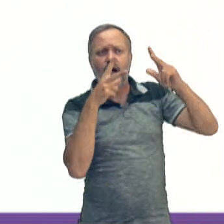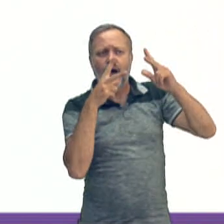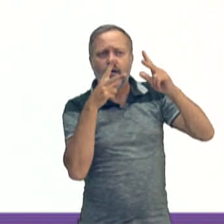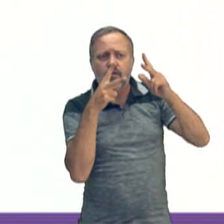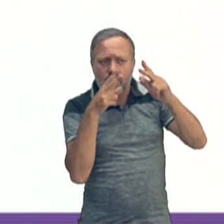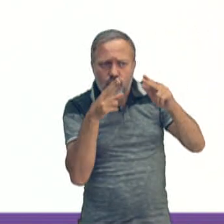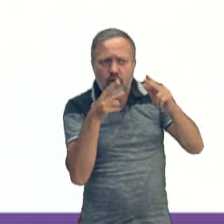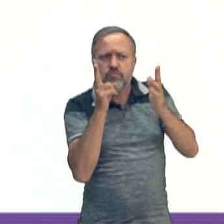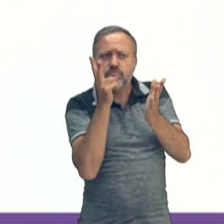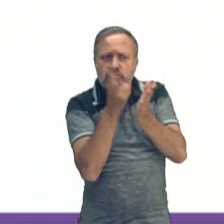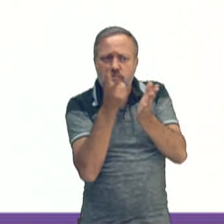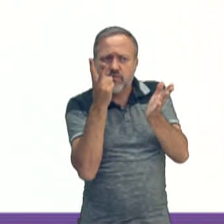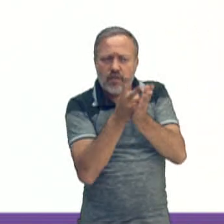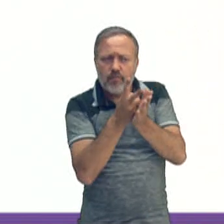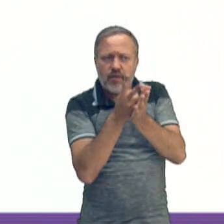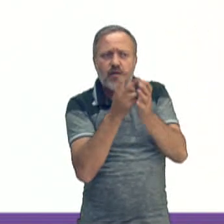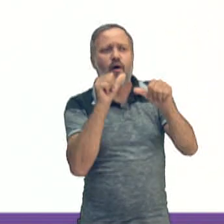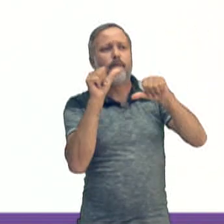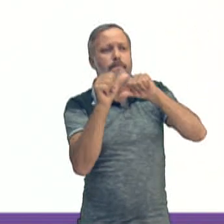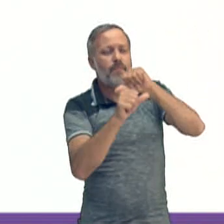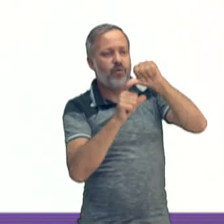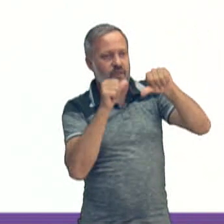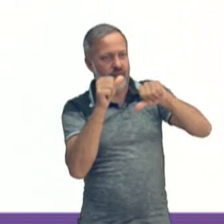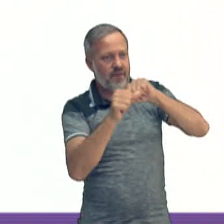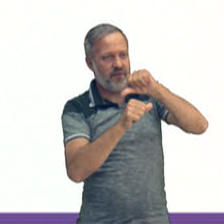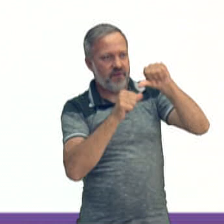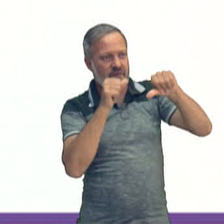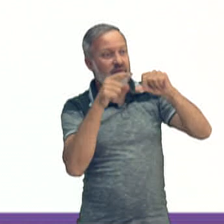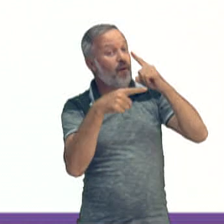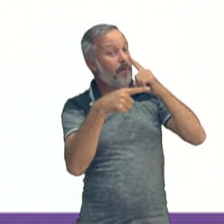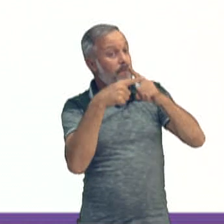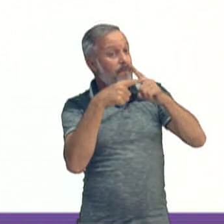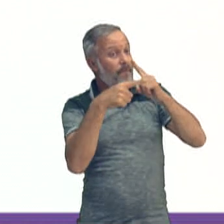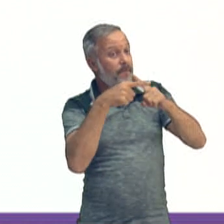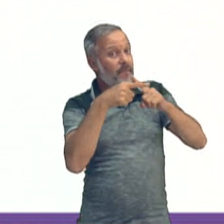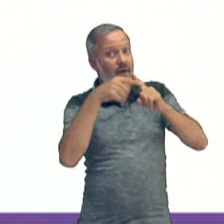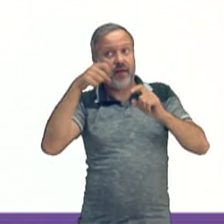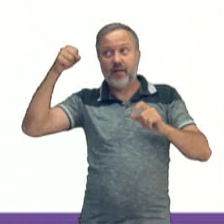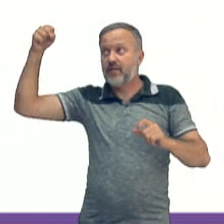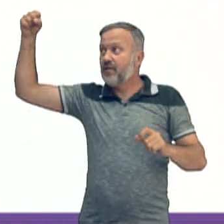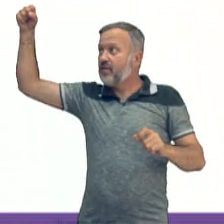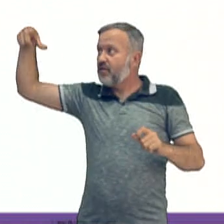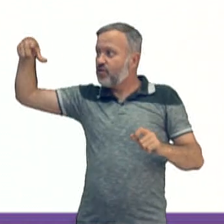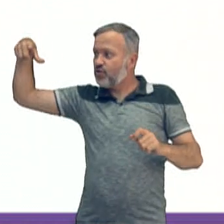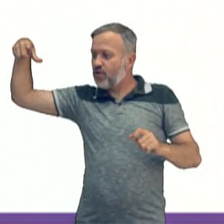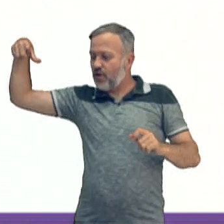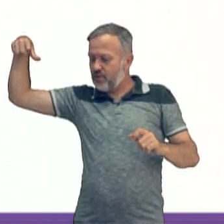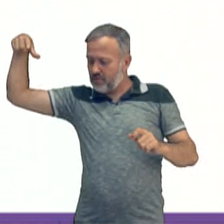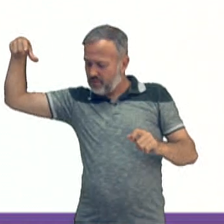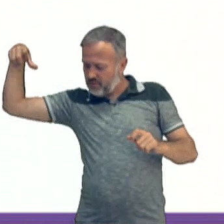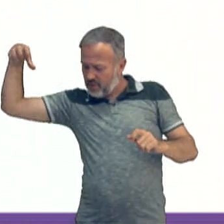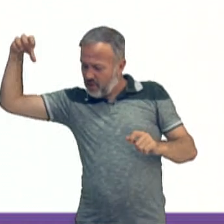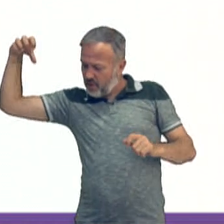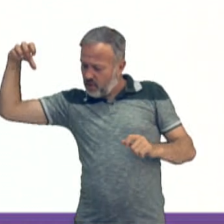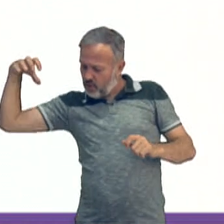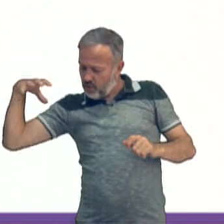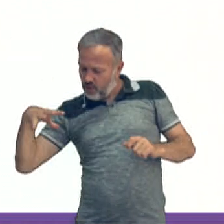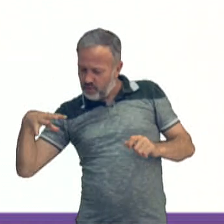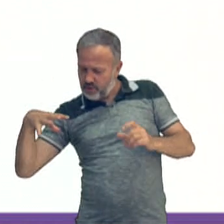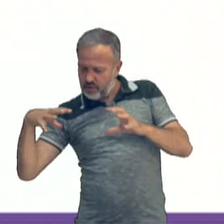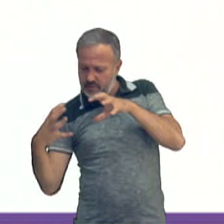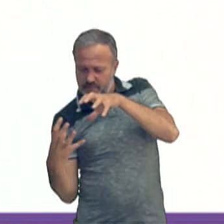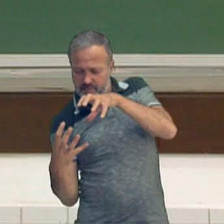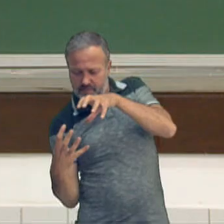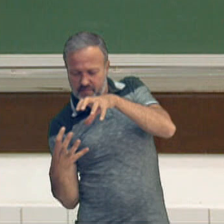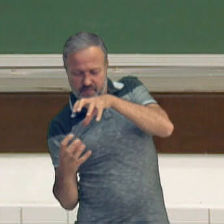é observar a sombra projetada da Terra a partir do Sol na Lua. E este calendário, que foi encontrado na